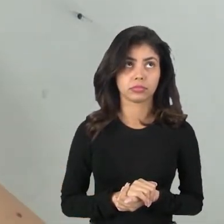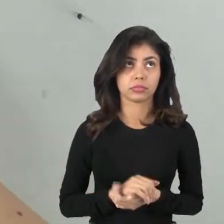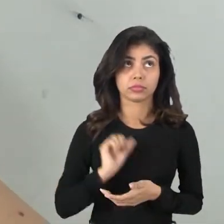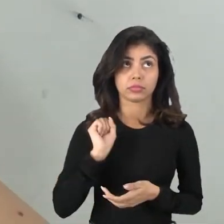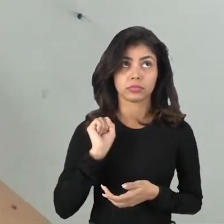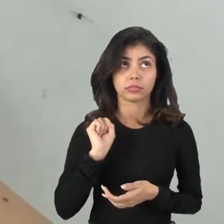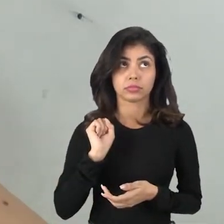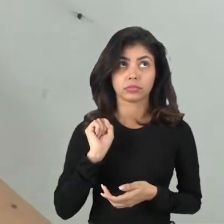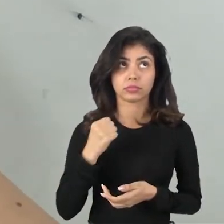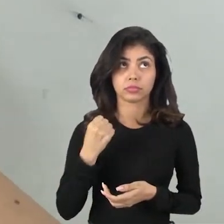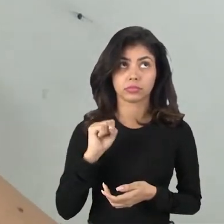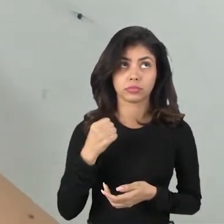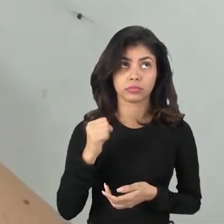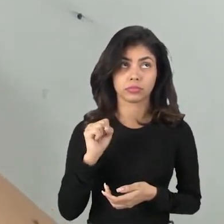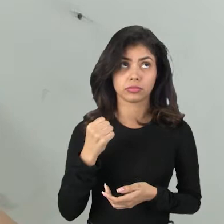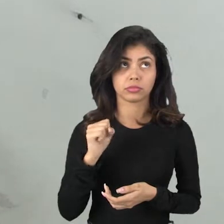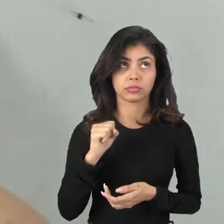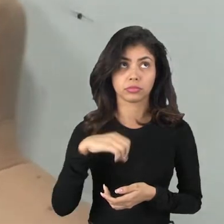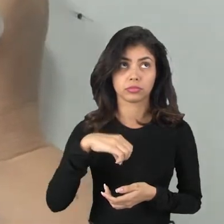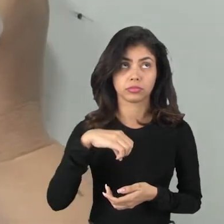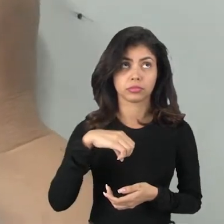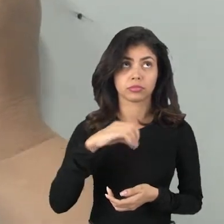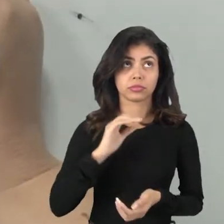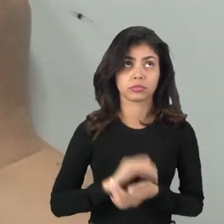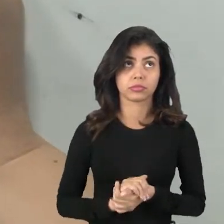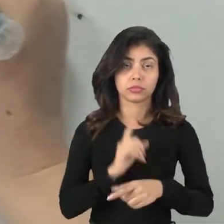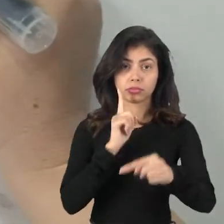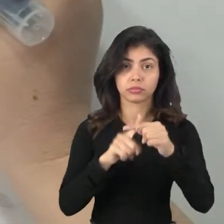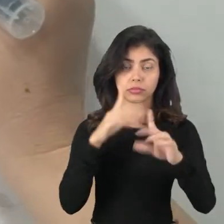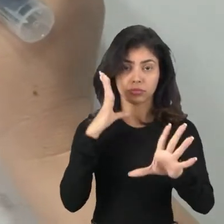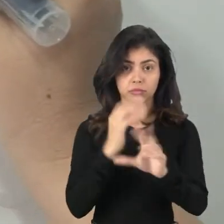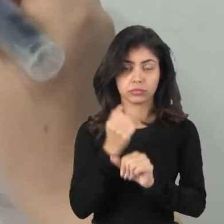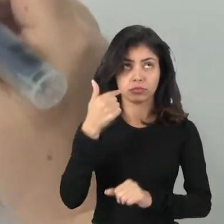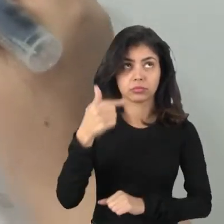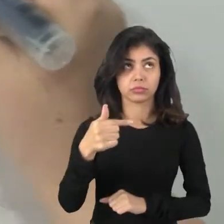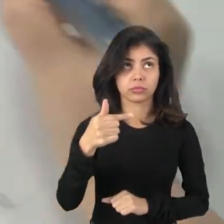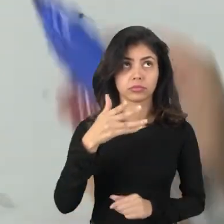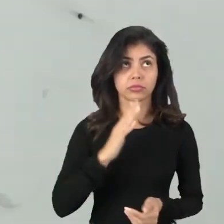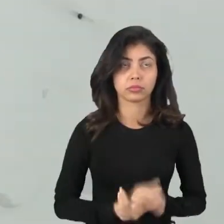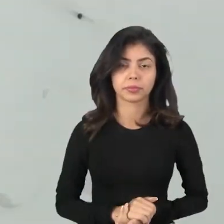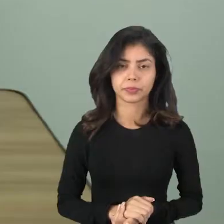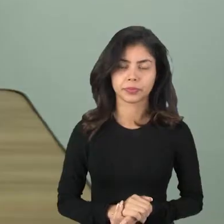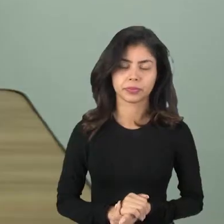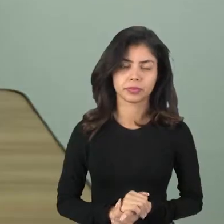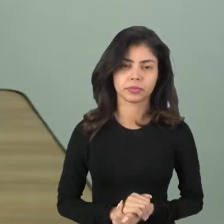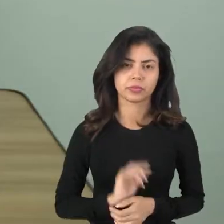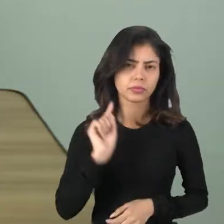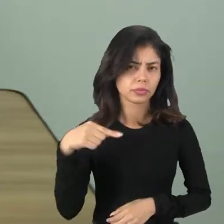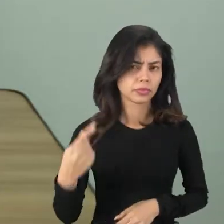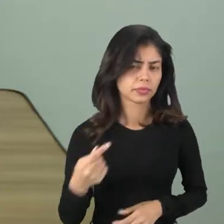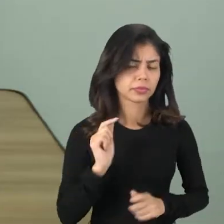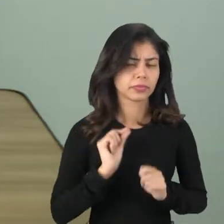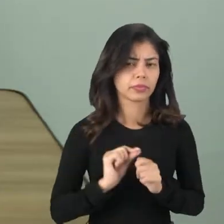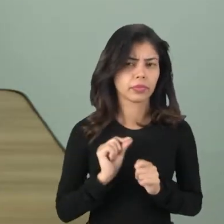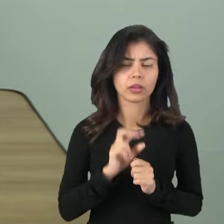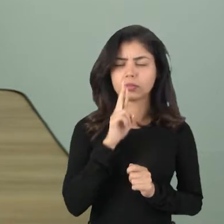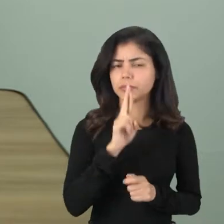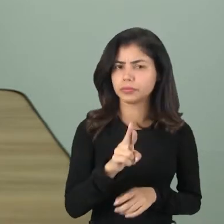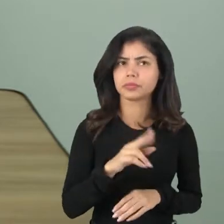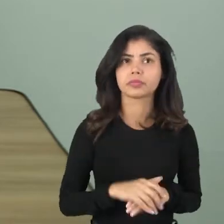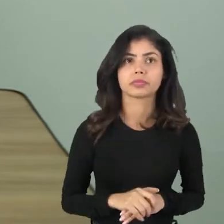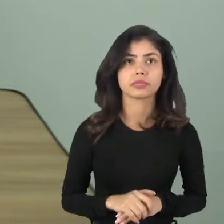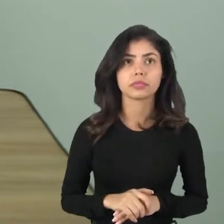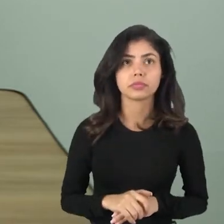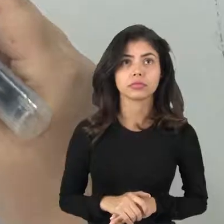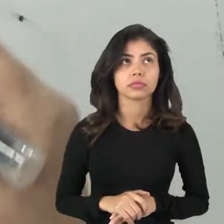seis mais três eu vou ter nove aí eu adiciono mais 17 e depois eu faço o